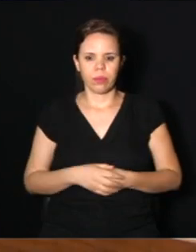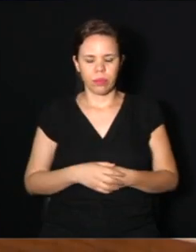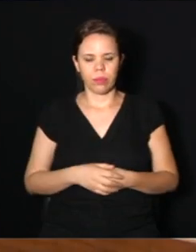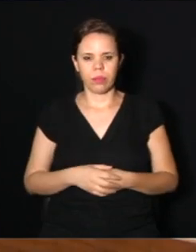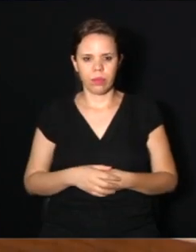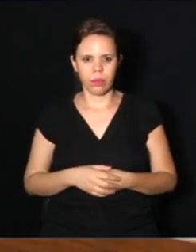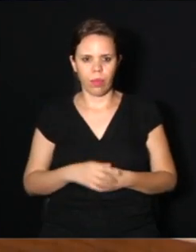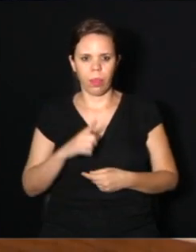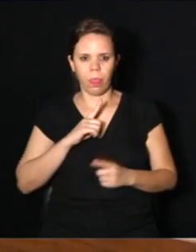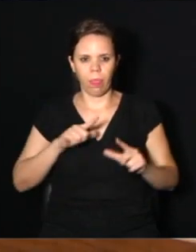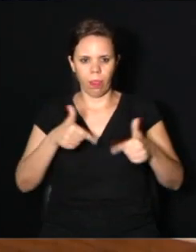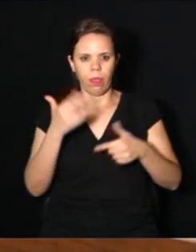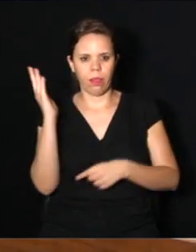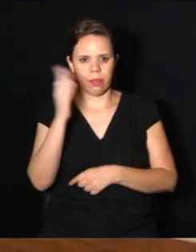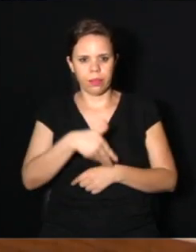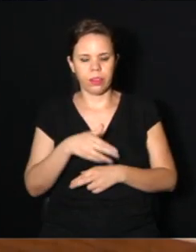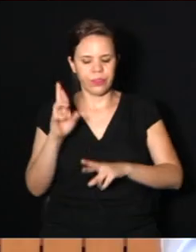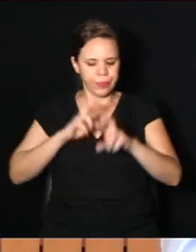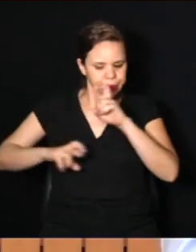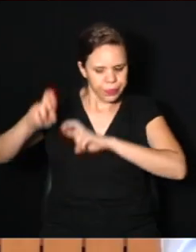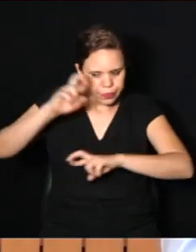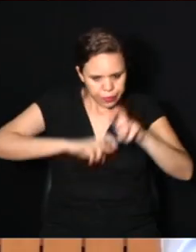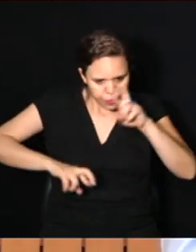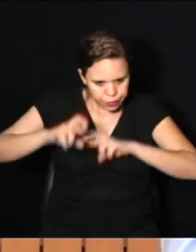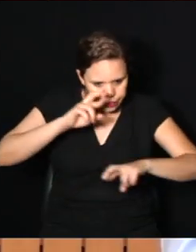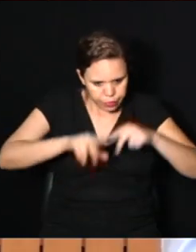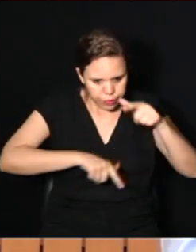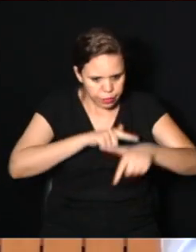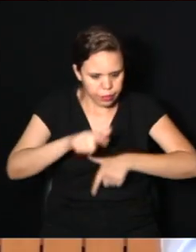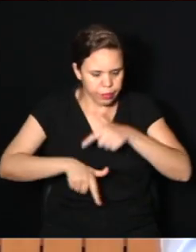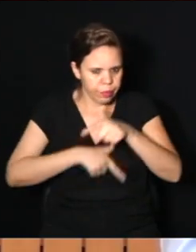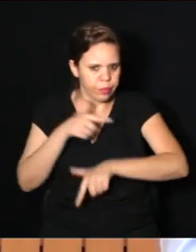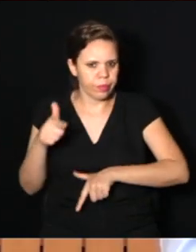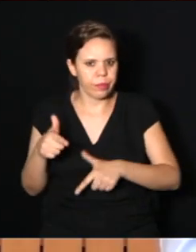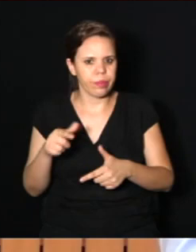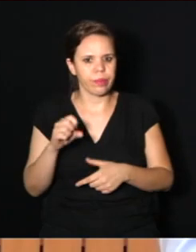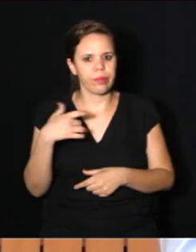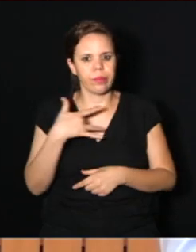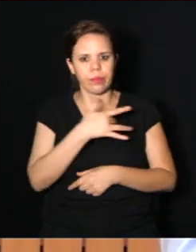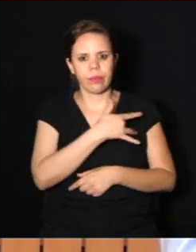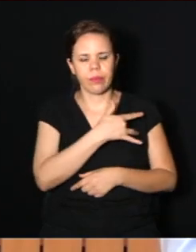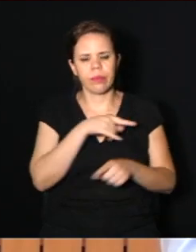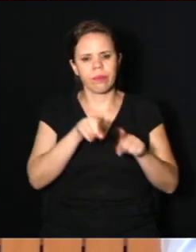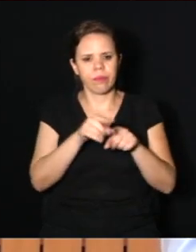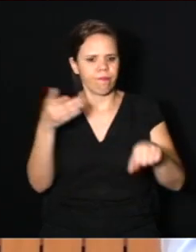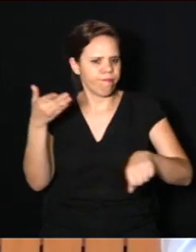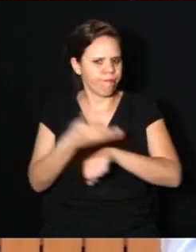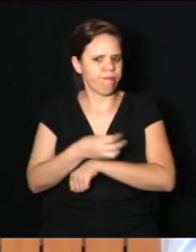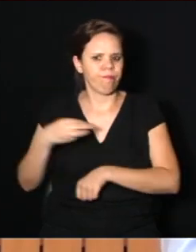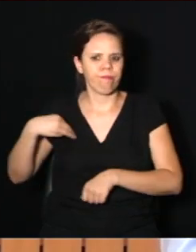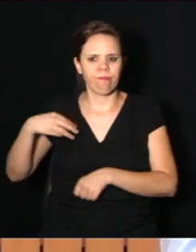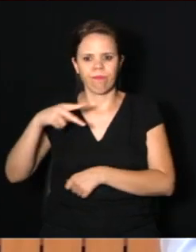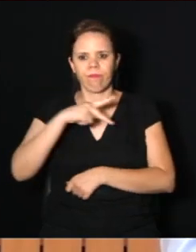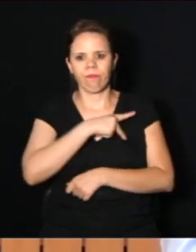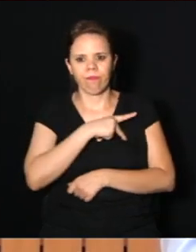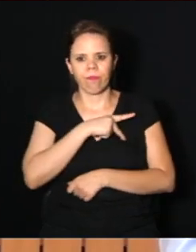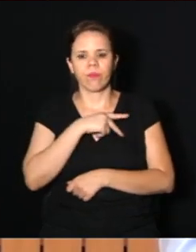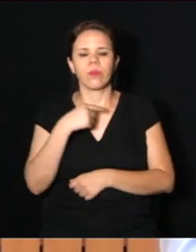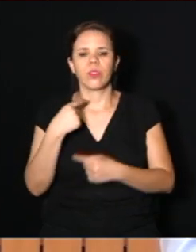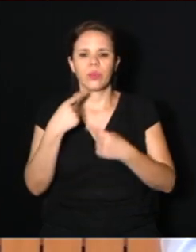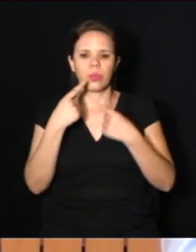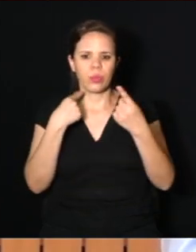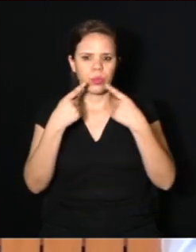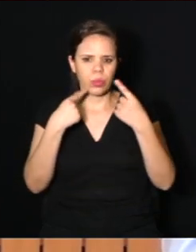que têm atuado diretamente na fiscalização dessa temática, agende uma visita ao Ministério Público para tratar dessa questão, para a gente